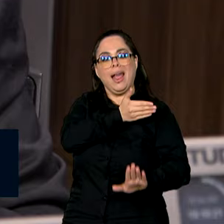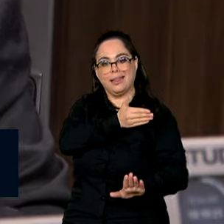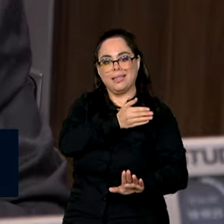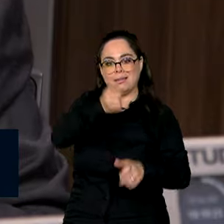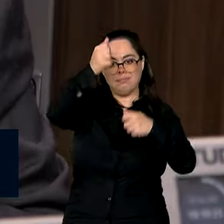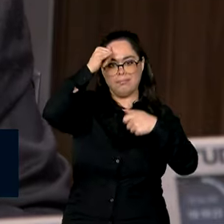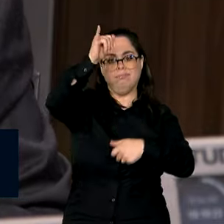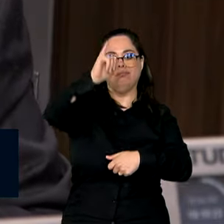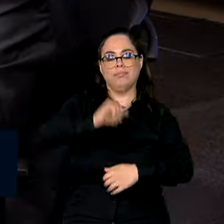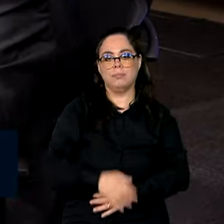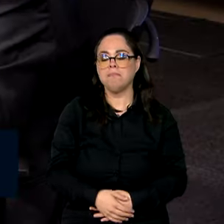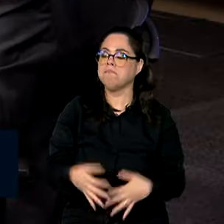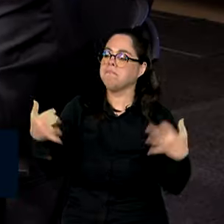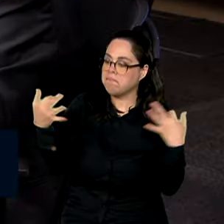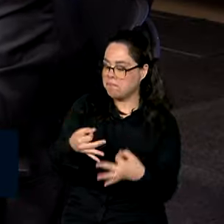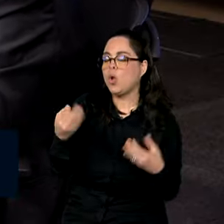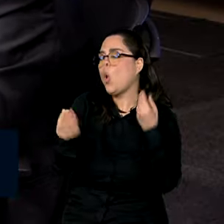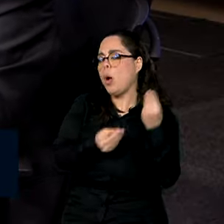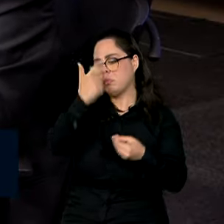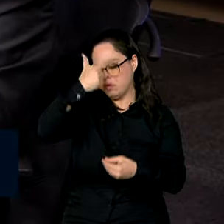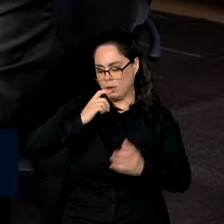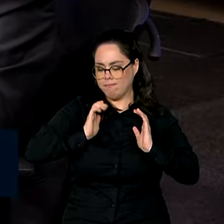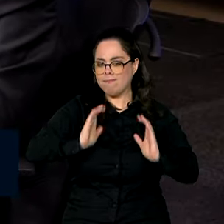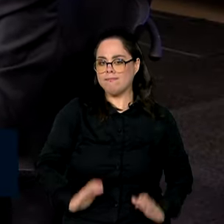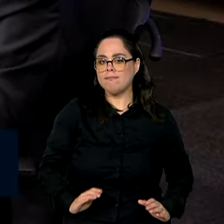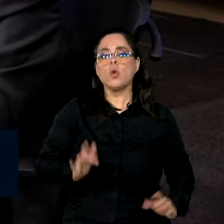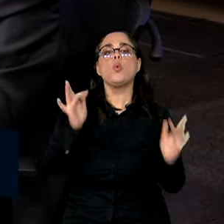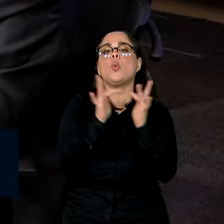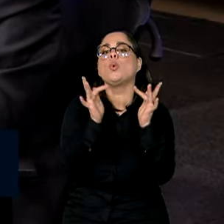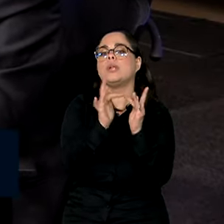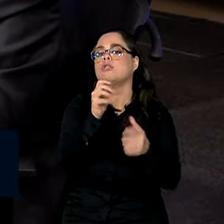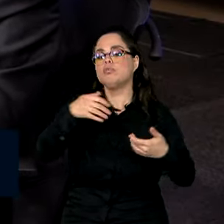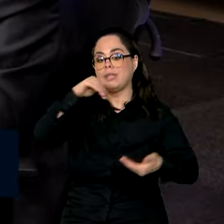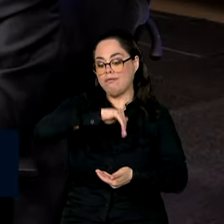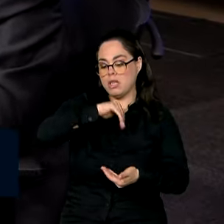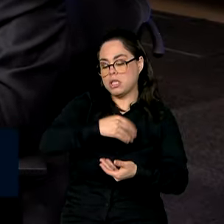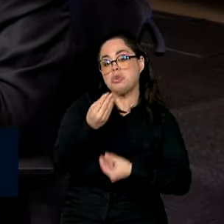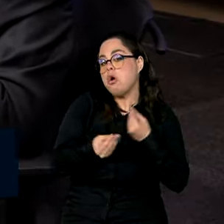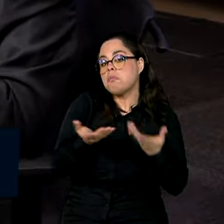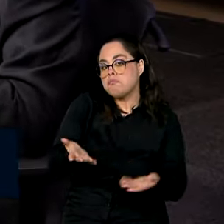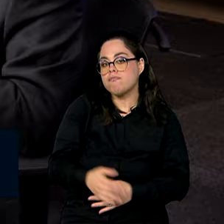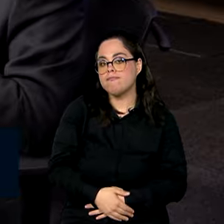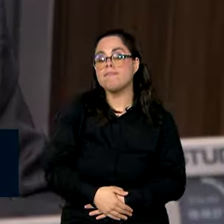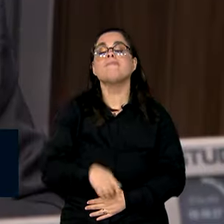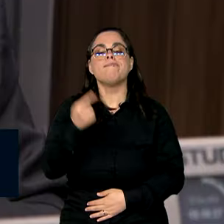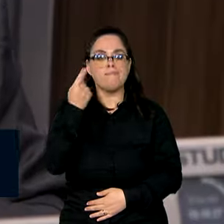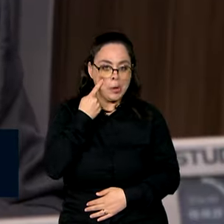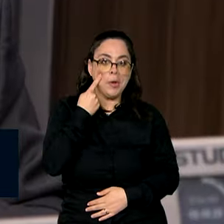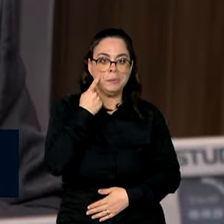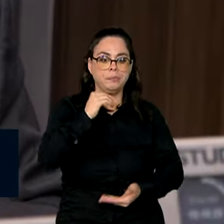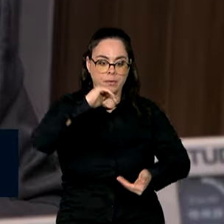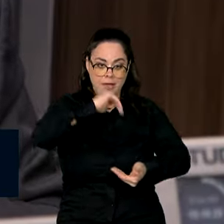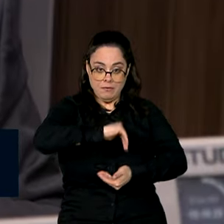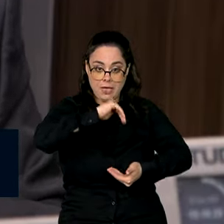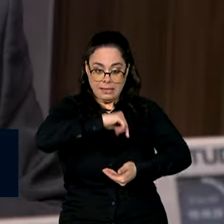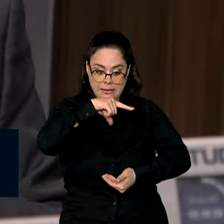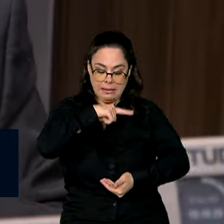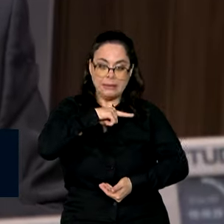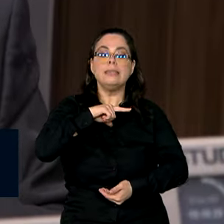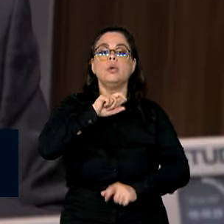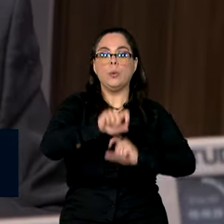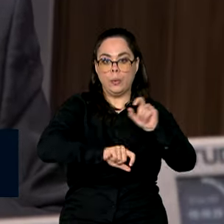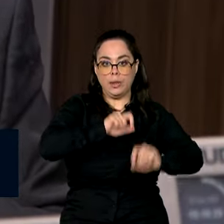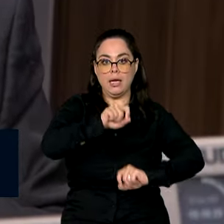acontecer perfeito e como é que o cidadão pode entrar em contato com a defesa então a defesas civis a nível